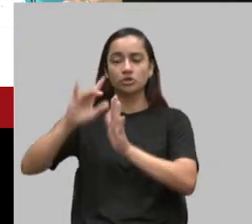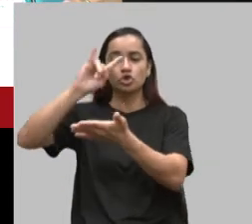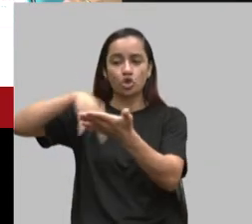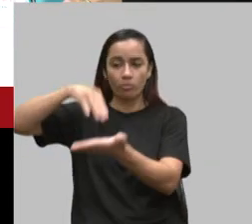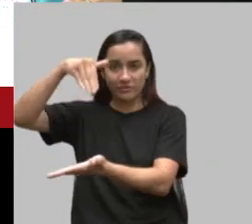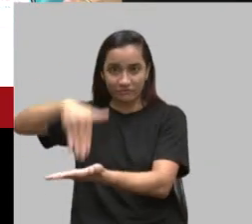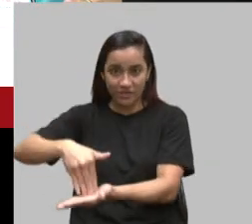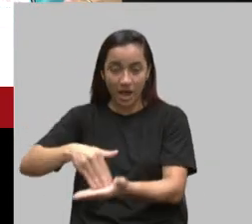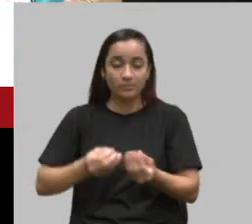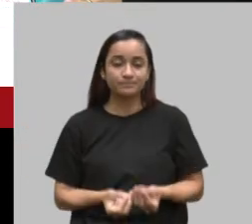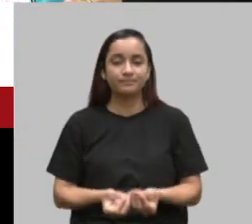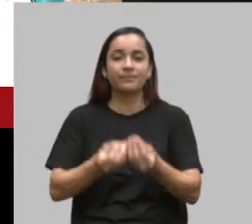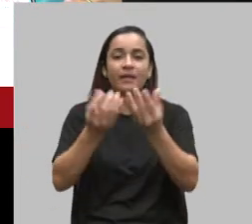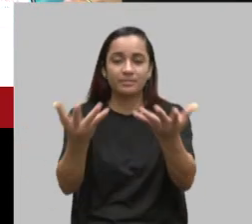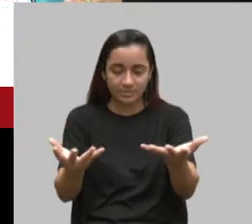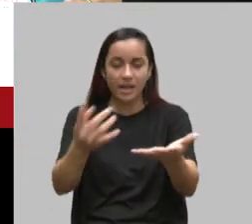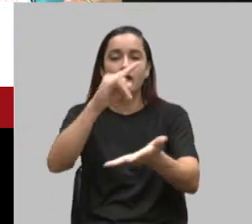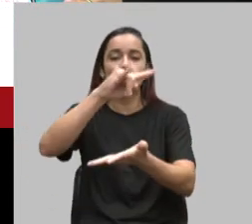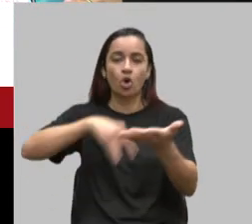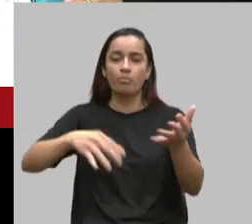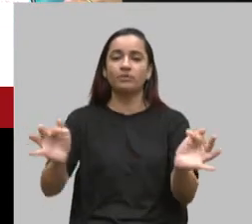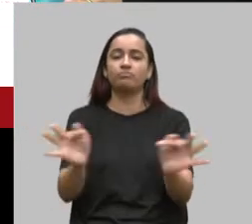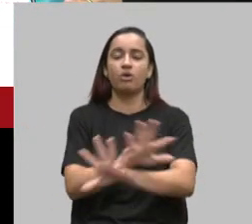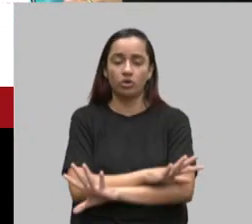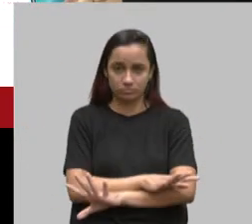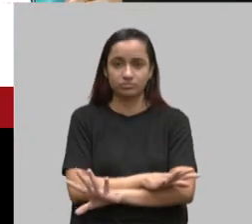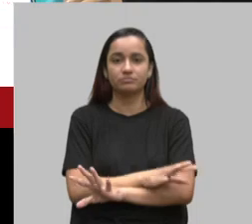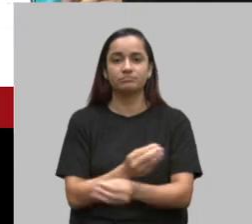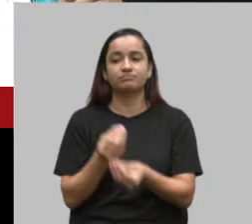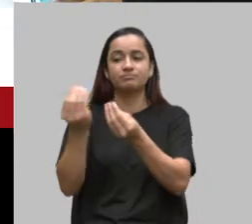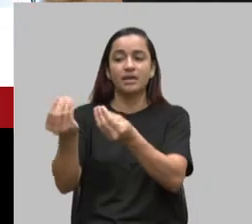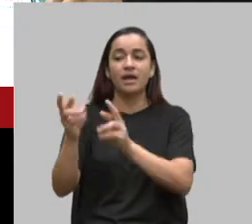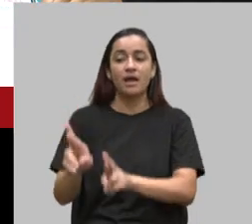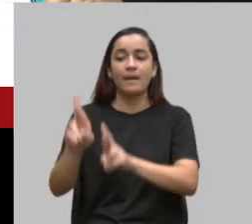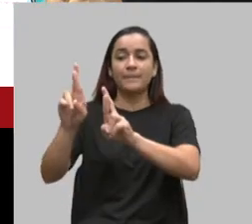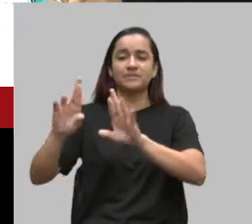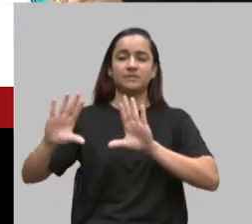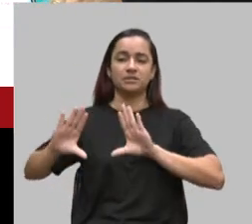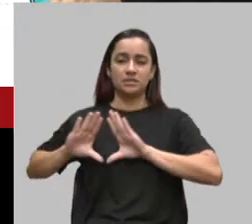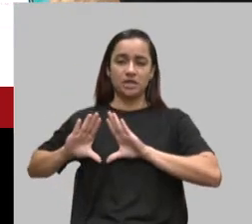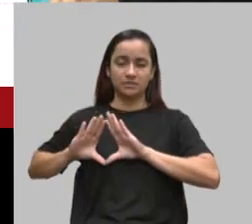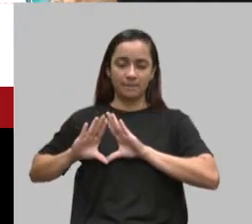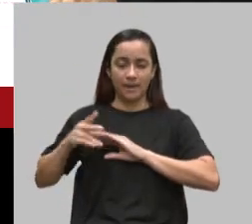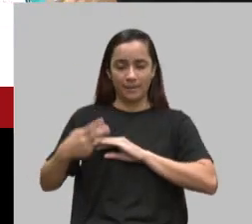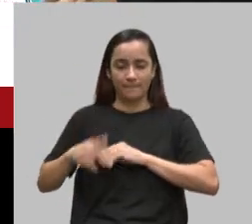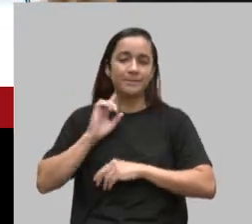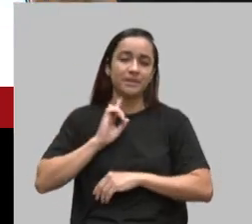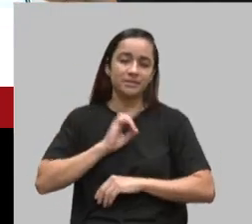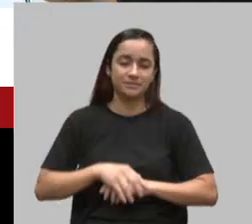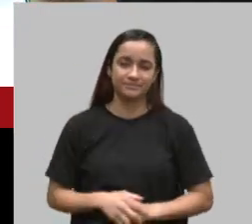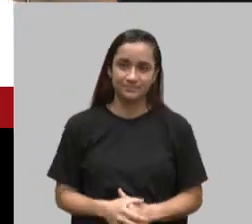entrega simbólica do documento final ao representante da Assembleia Legislativa de Minas